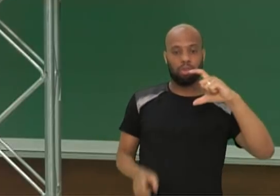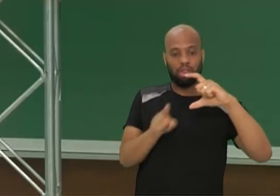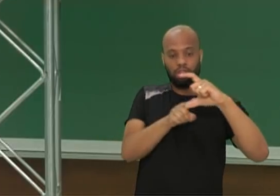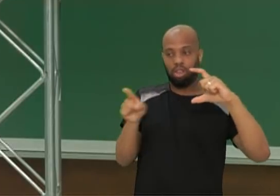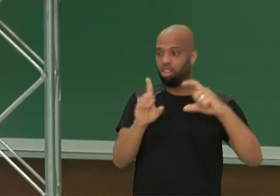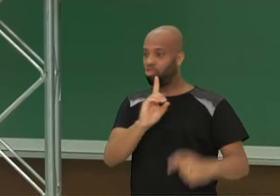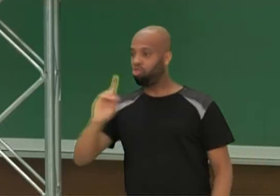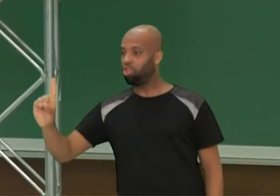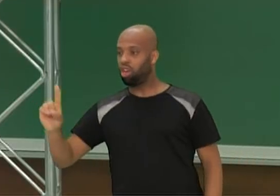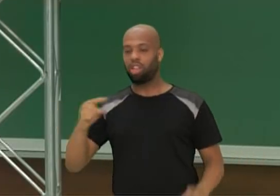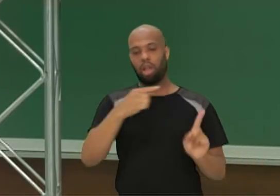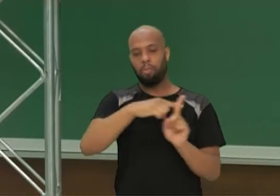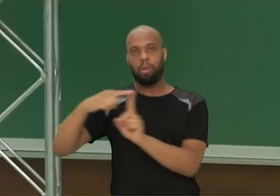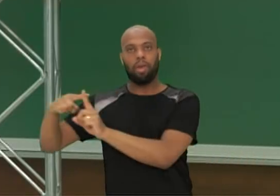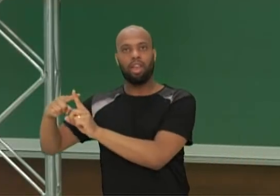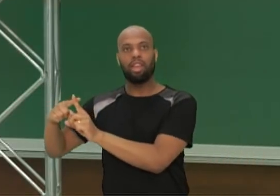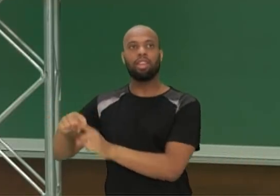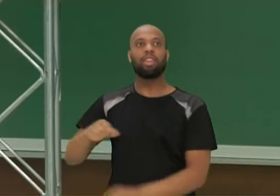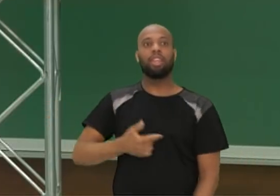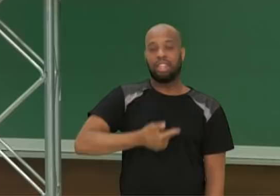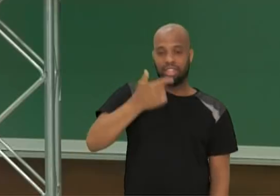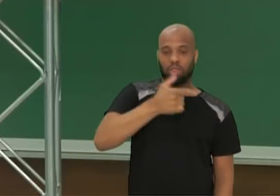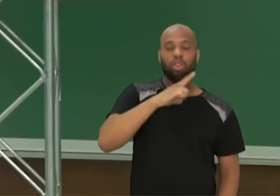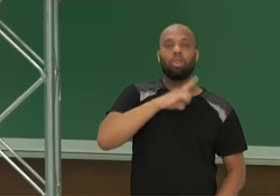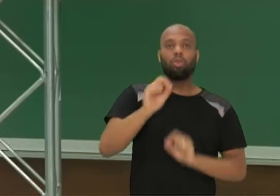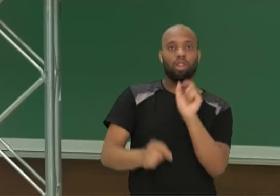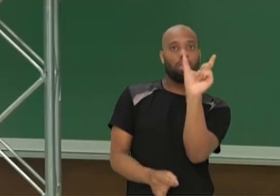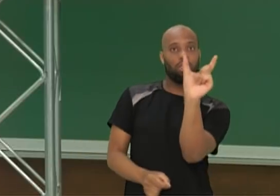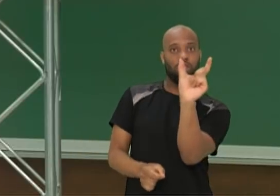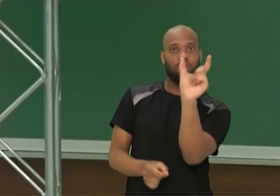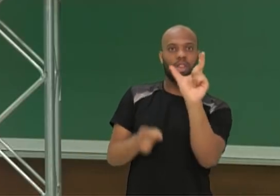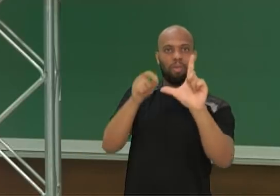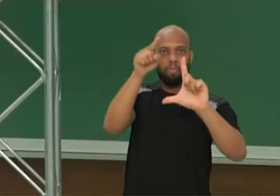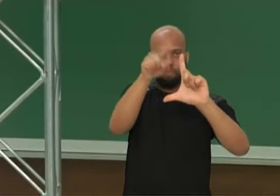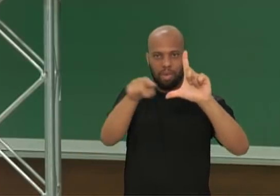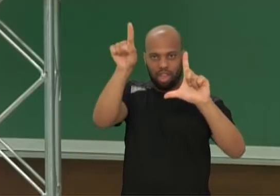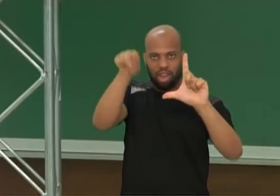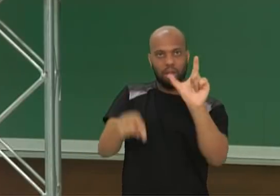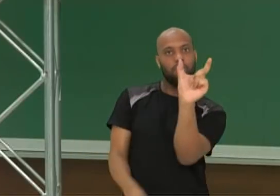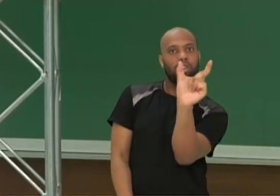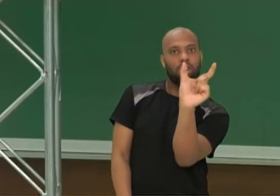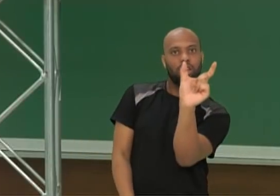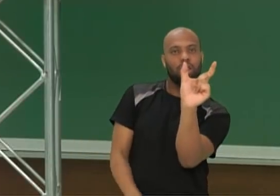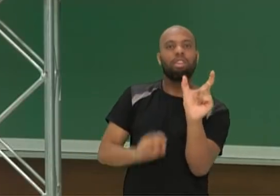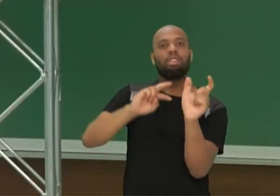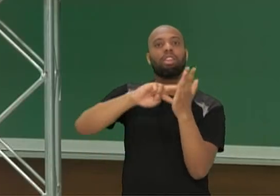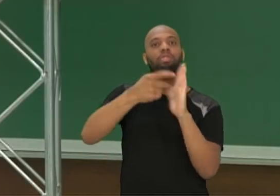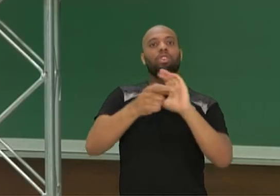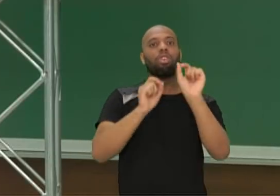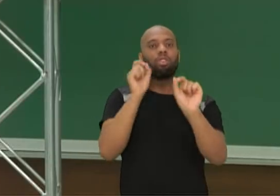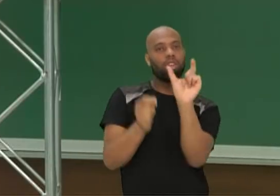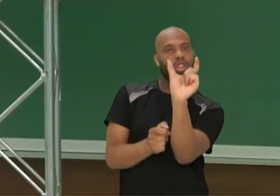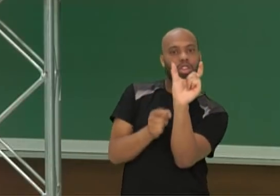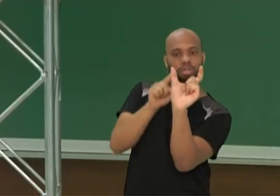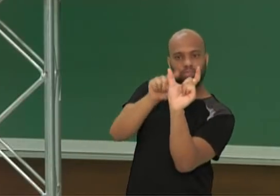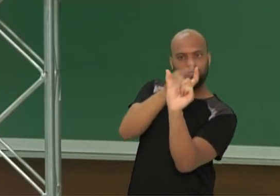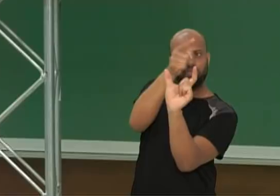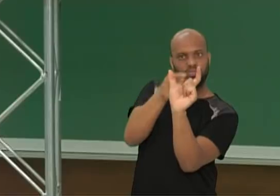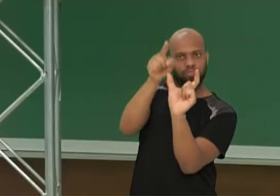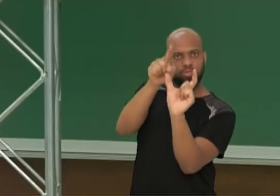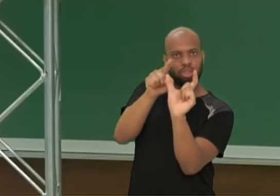valores são positivos. No segundo caso, eu tenho a parábola voltada para cima. Para cima, os valores